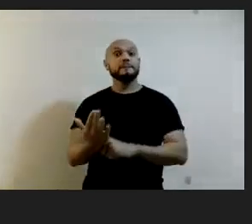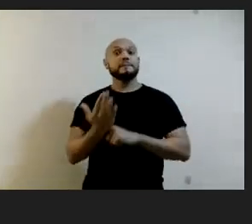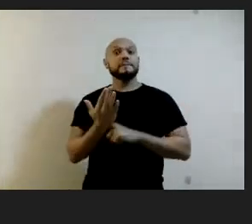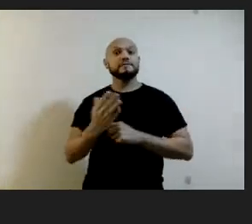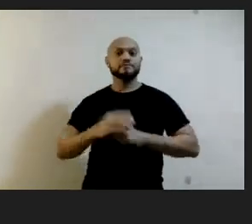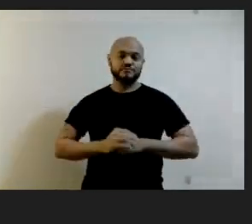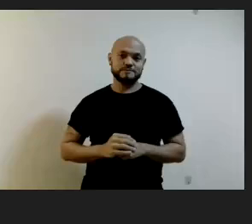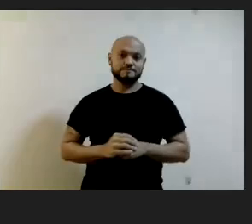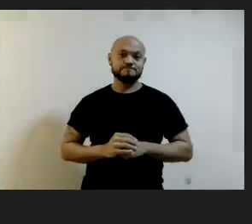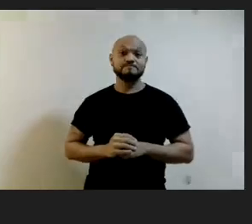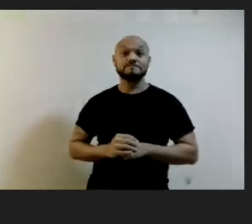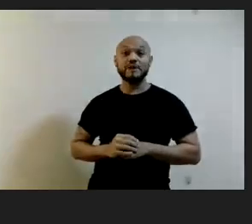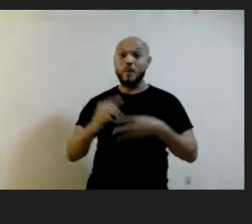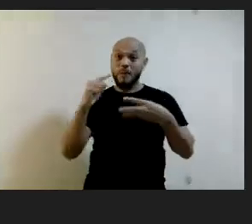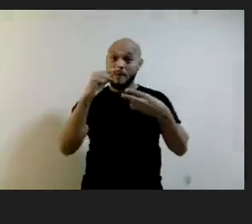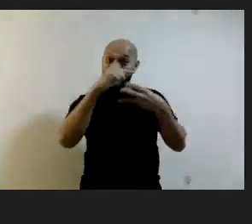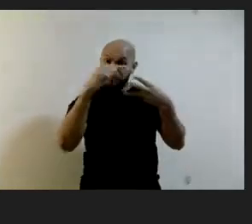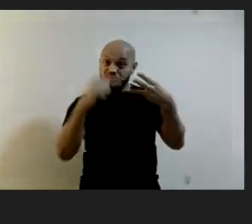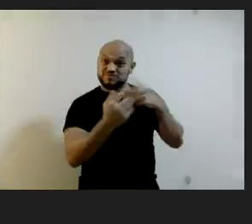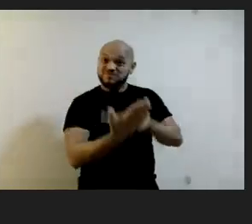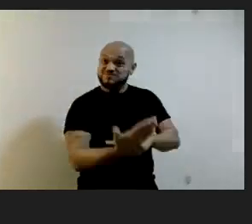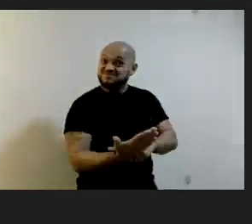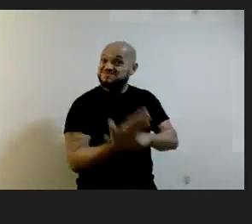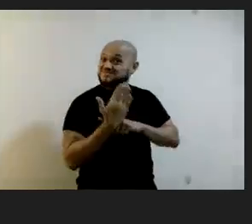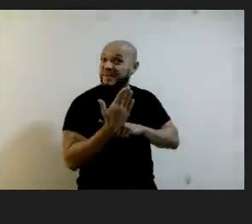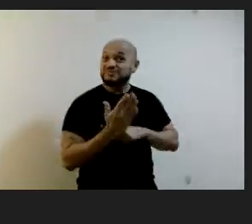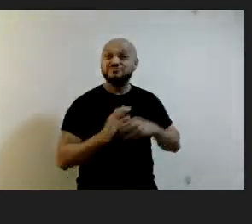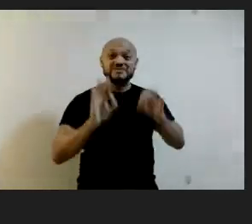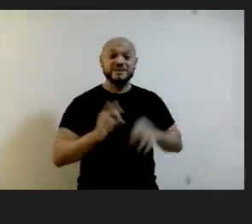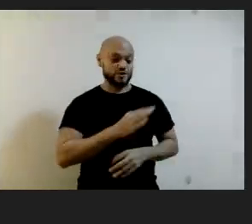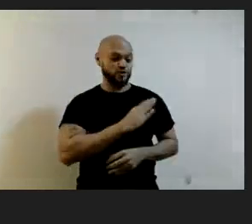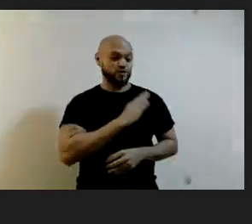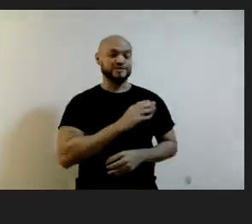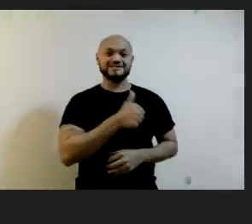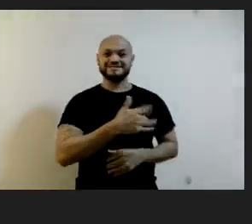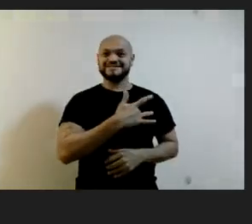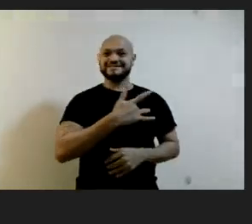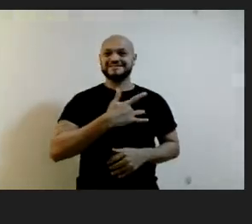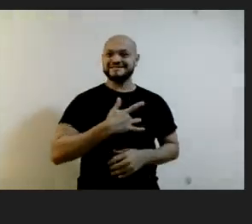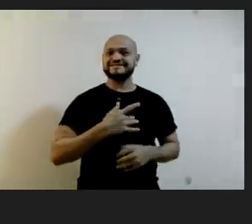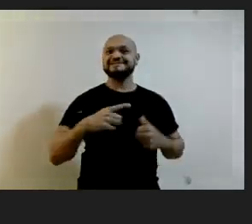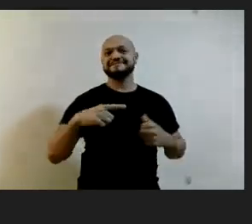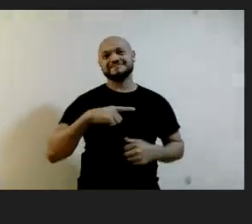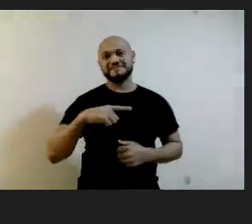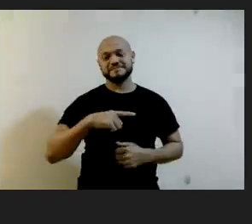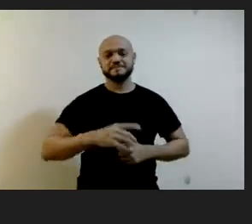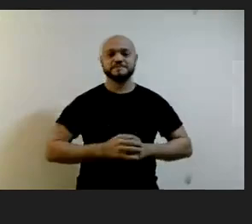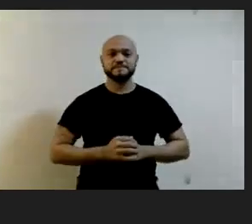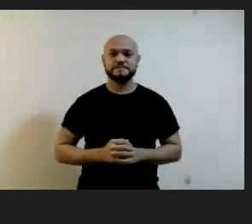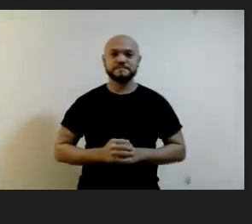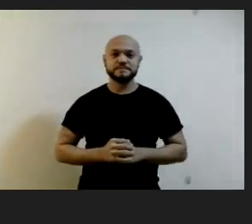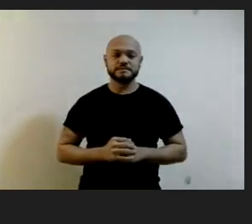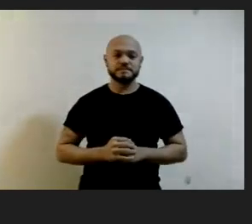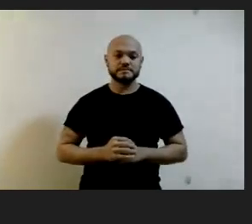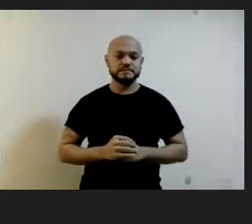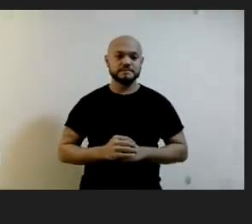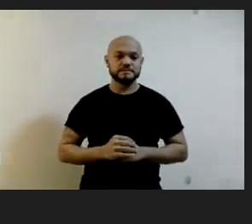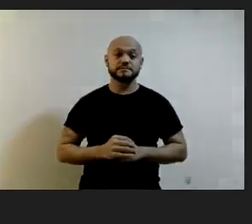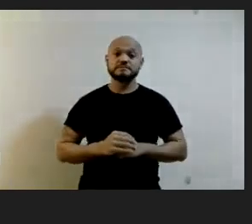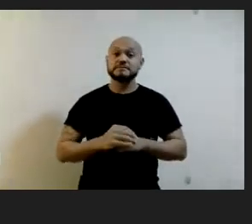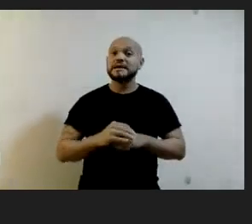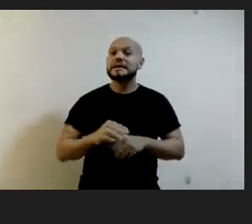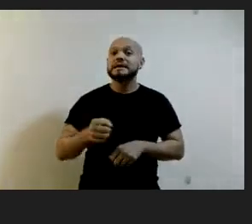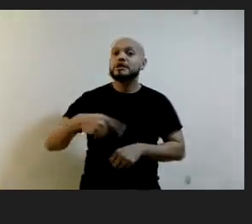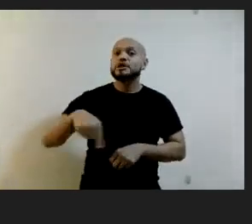vai ter muito mais chance de ter um coração saudável e a gente não está junto